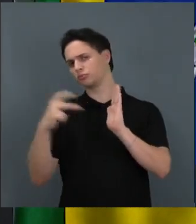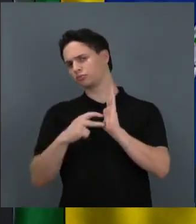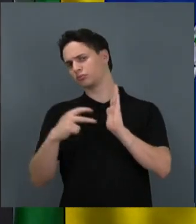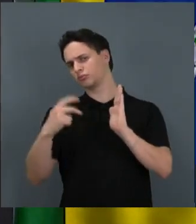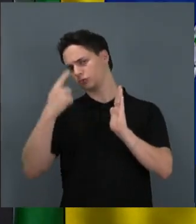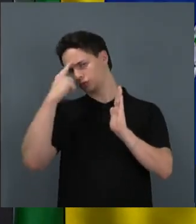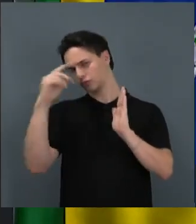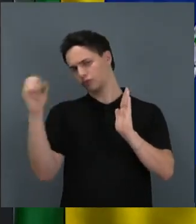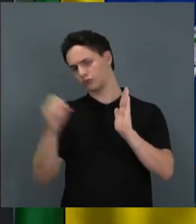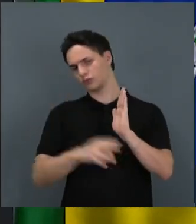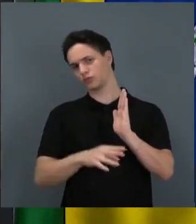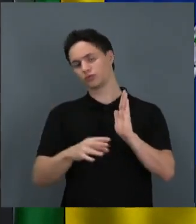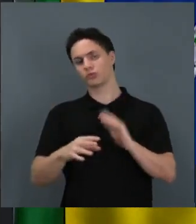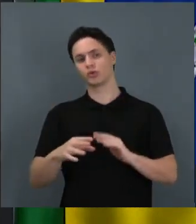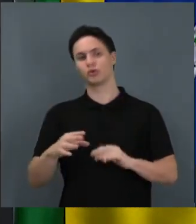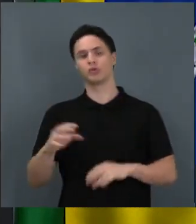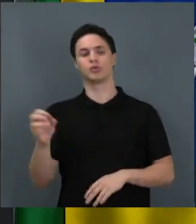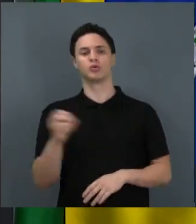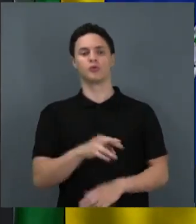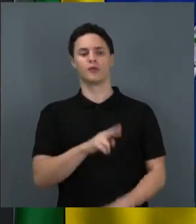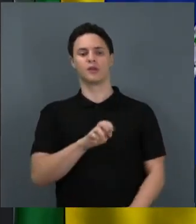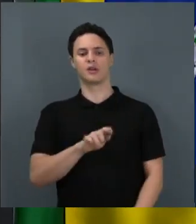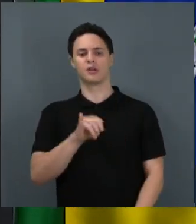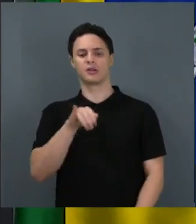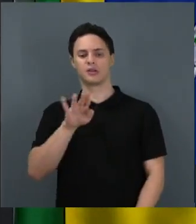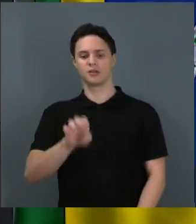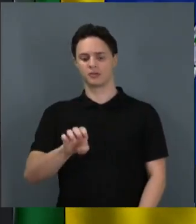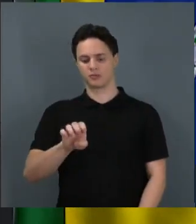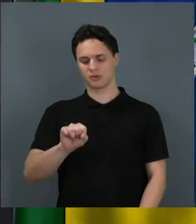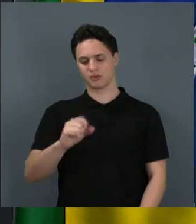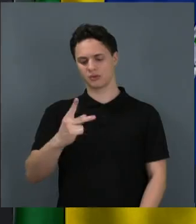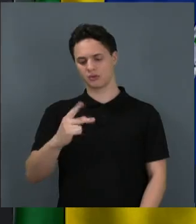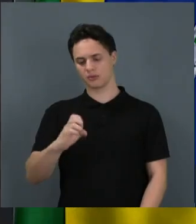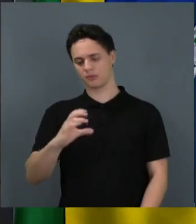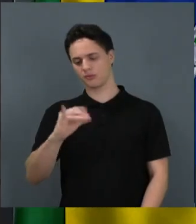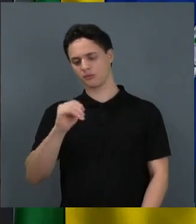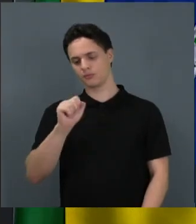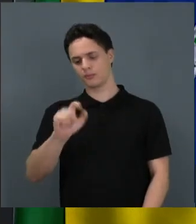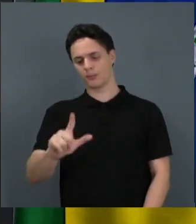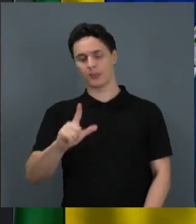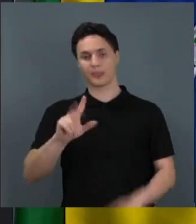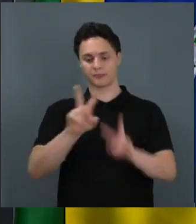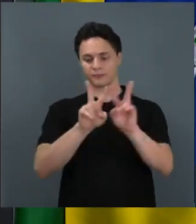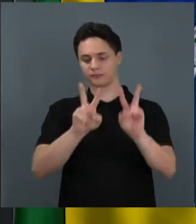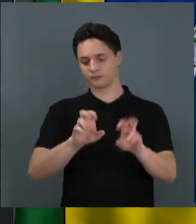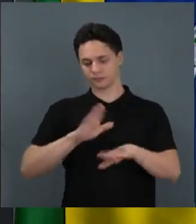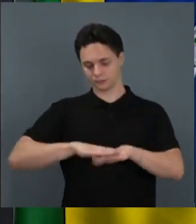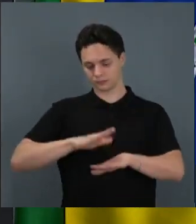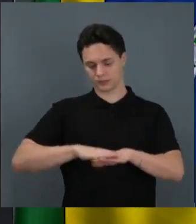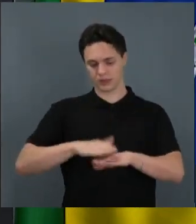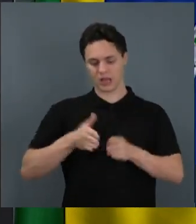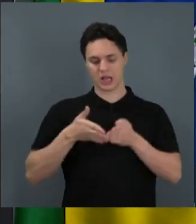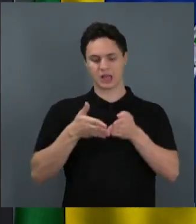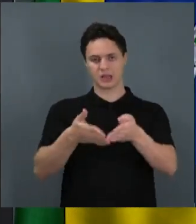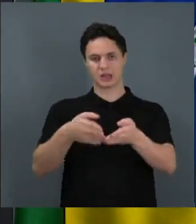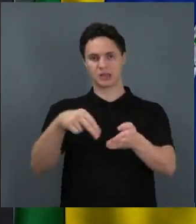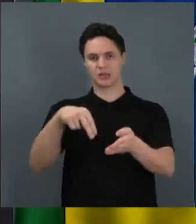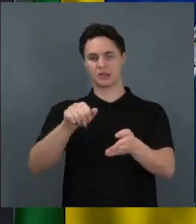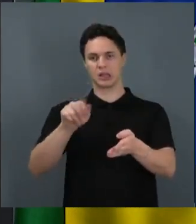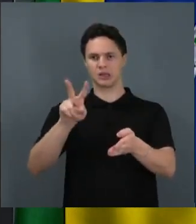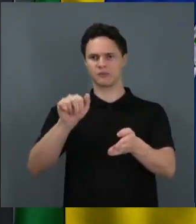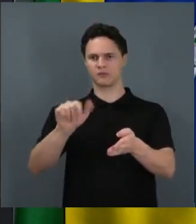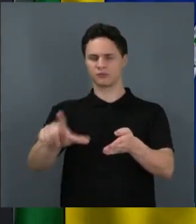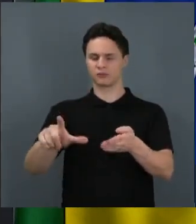por exemplo, um novo regime especial em relação à nossa atividade naval.